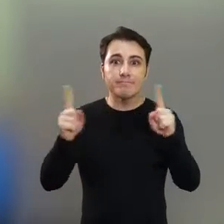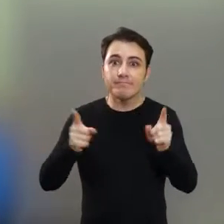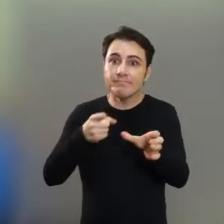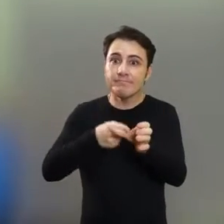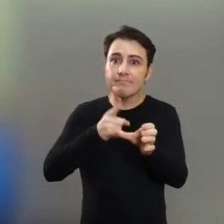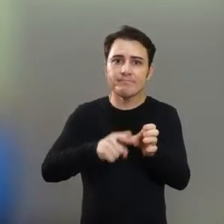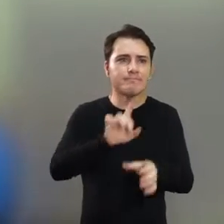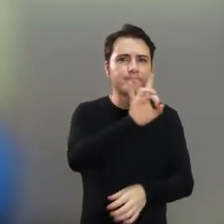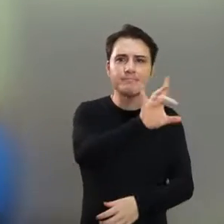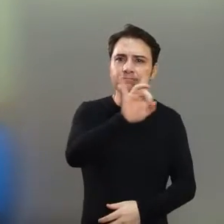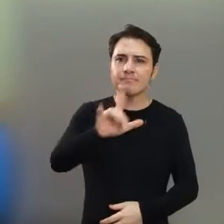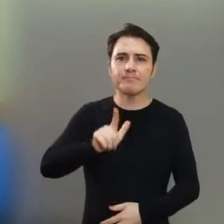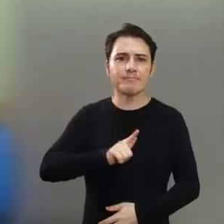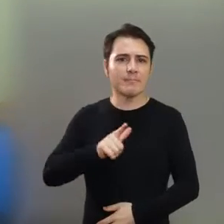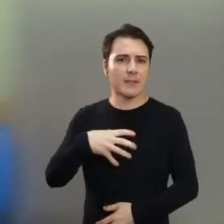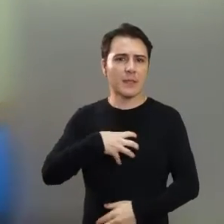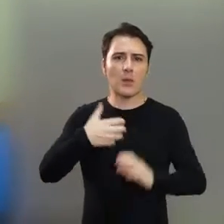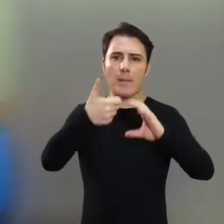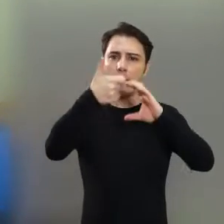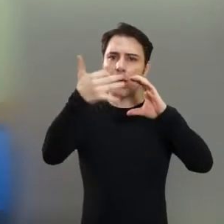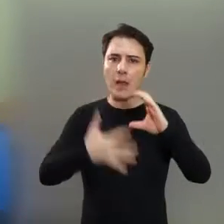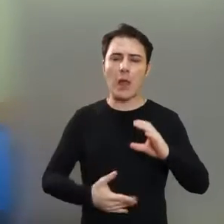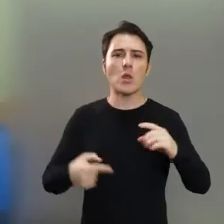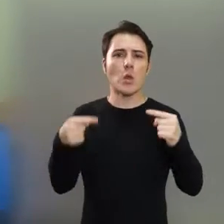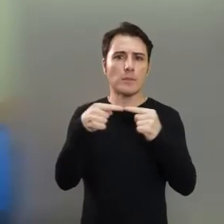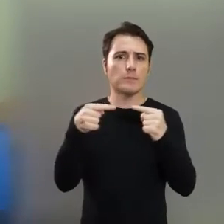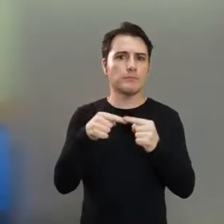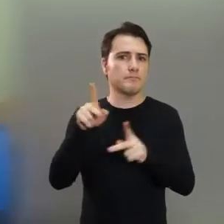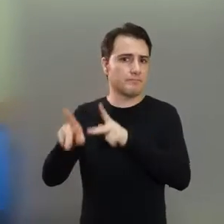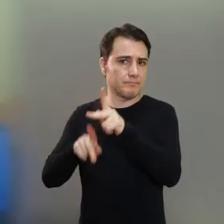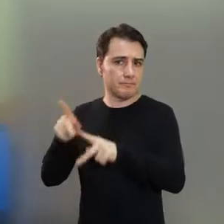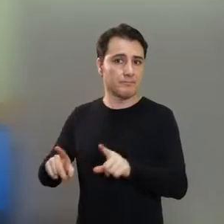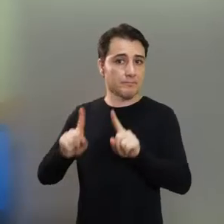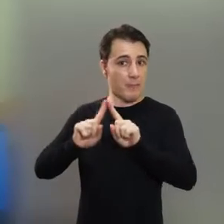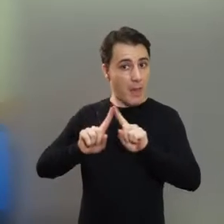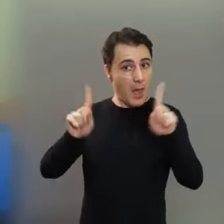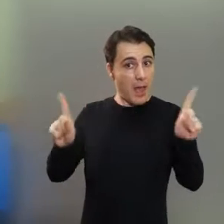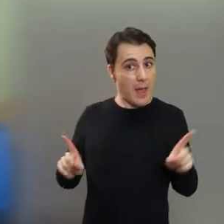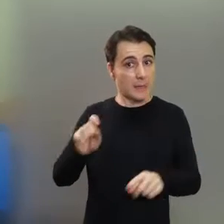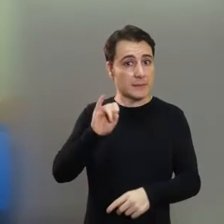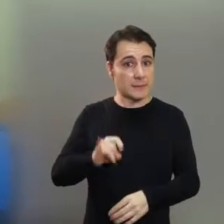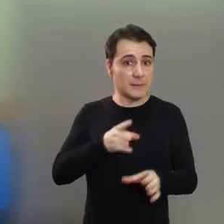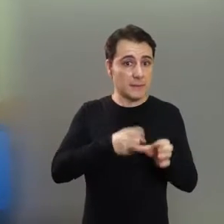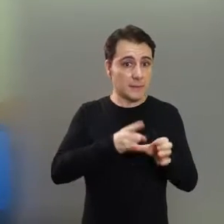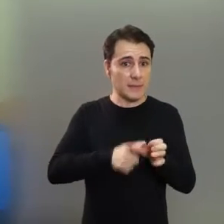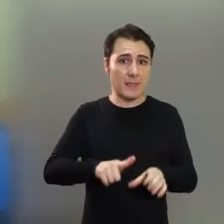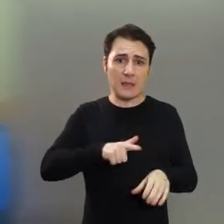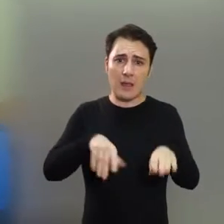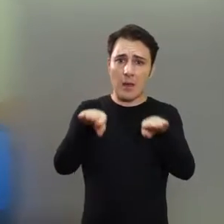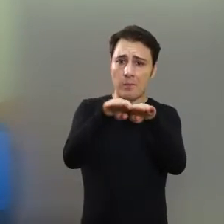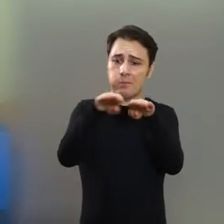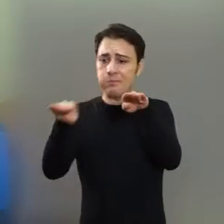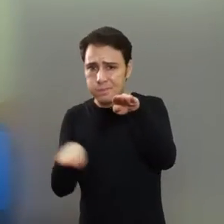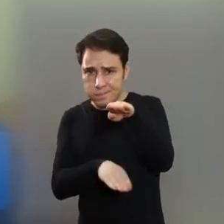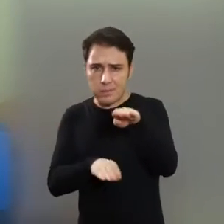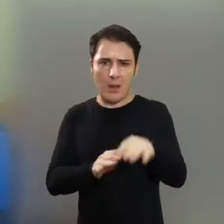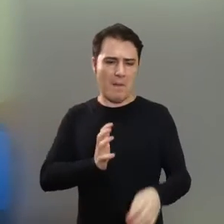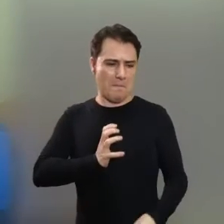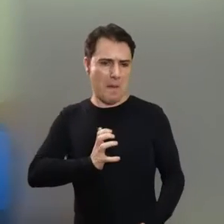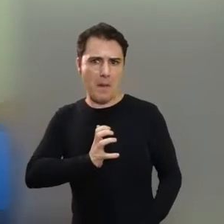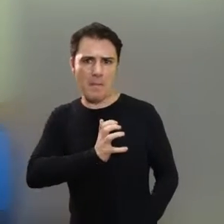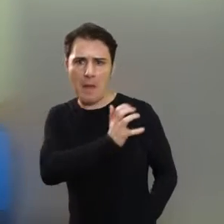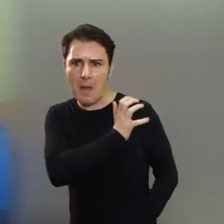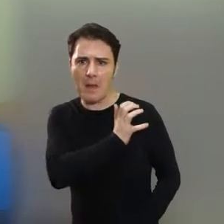todas as características da sociedade que engendra portanto se essa for marcada por Profundas desigualdades